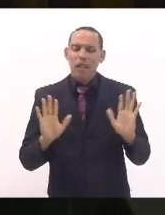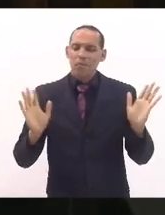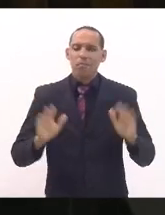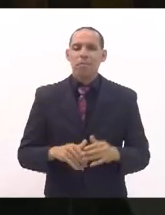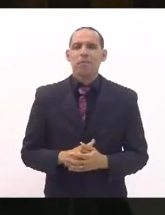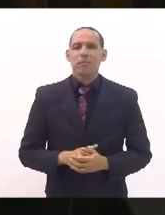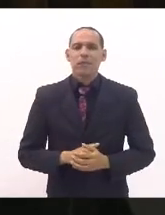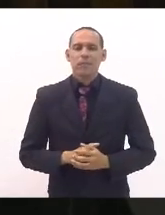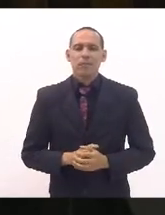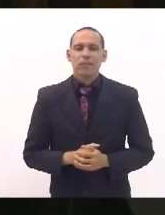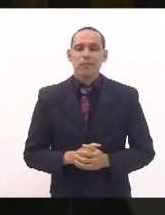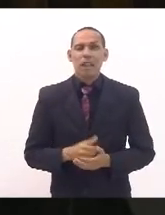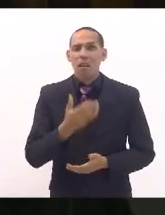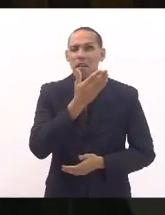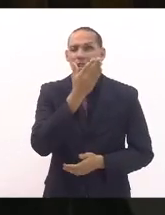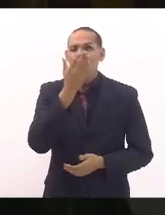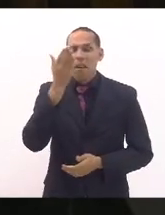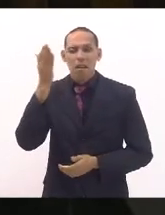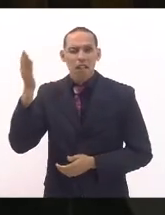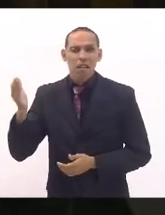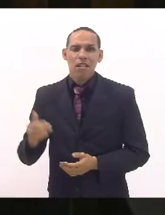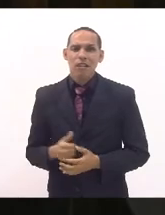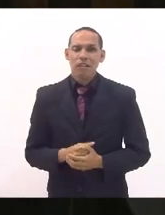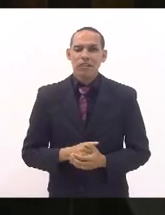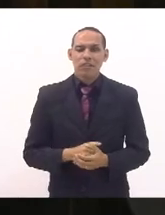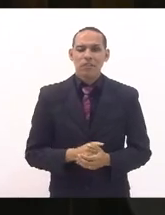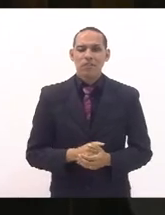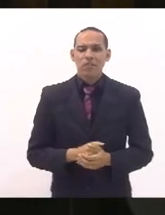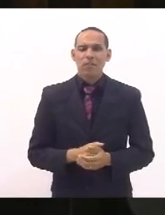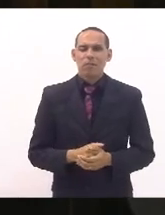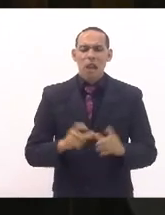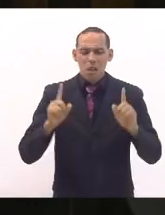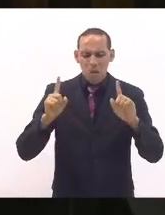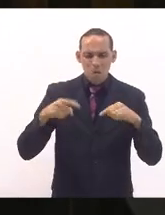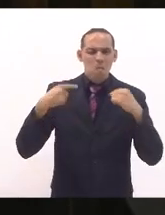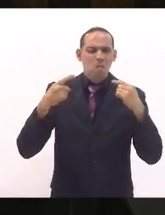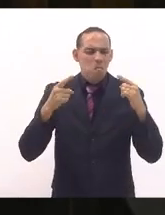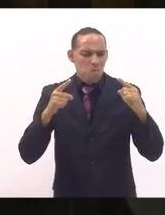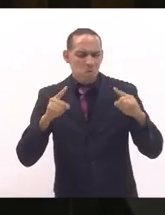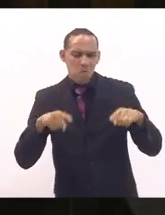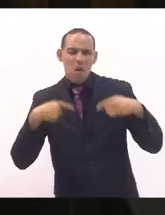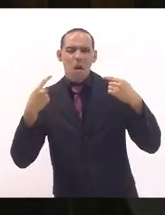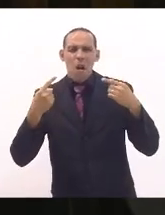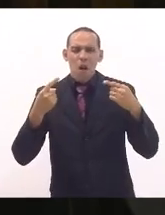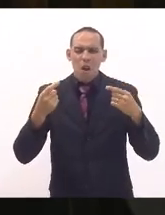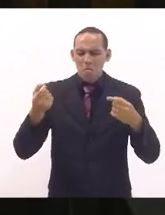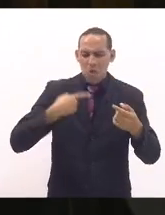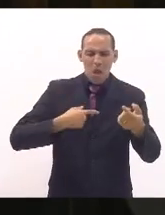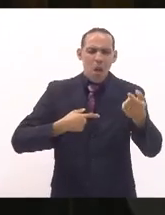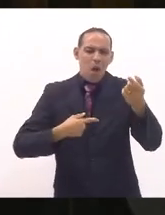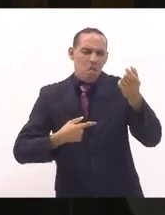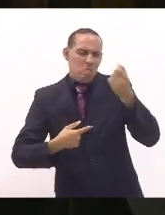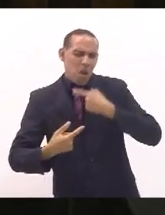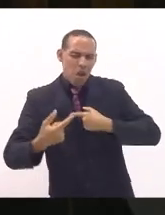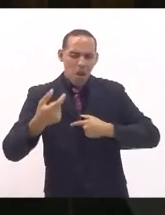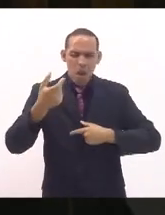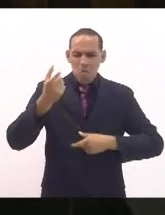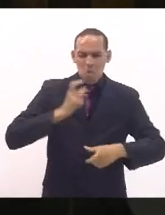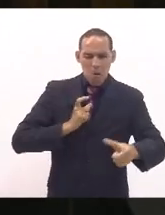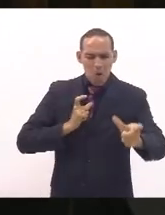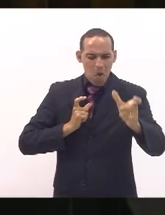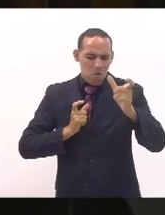bem. Esses mesmos, lá em Santa Teresa, me atacaram, me ofenderam, me xingaram. Eu